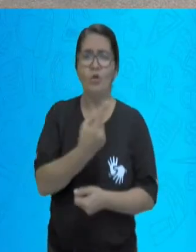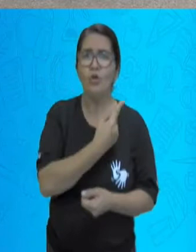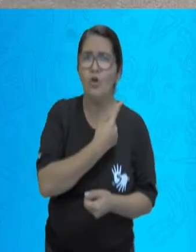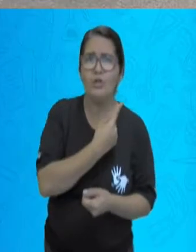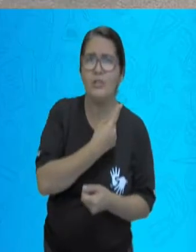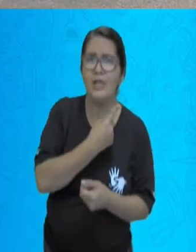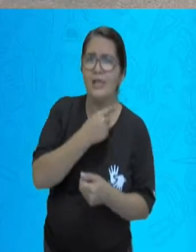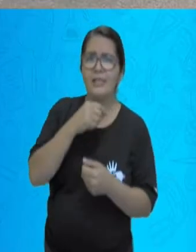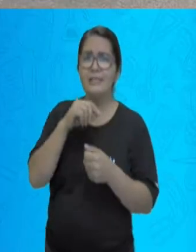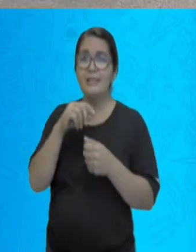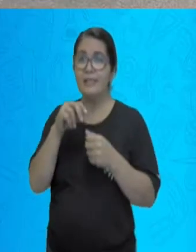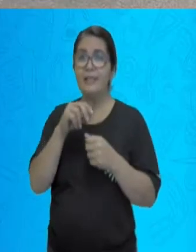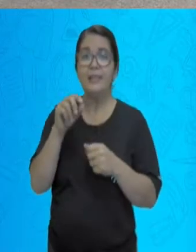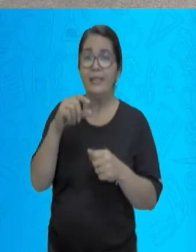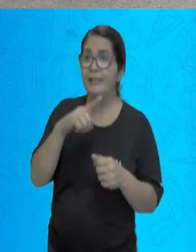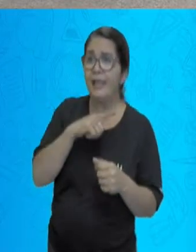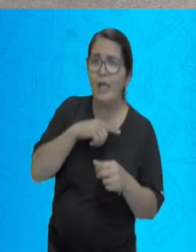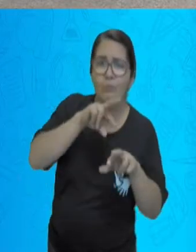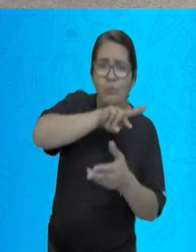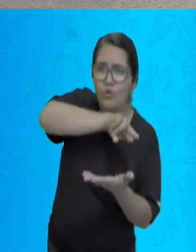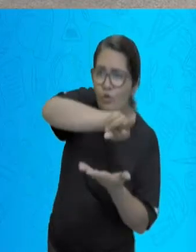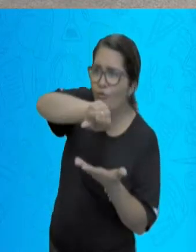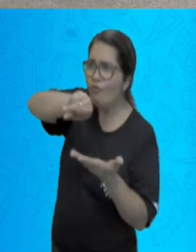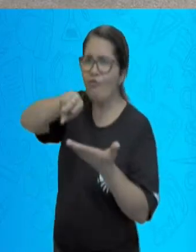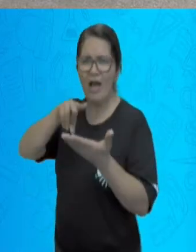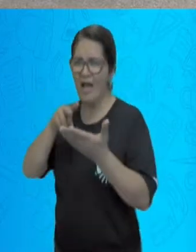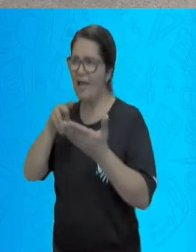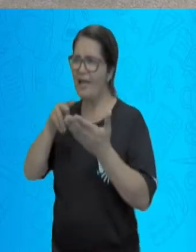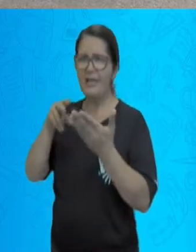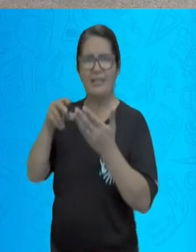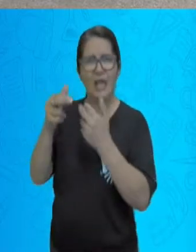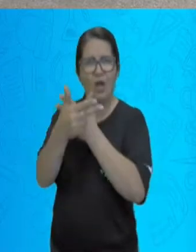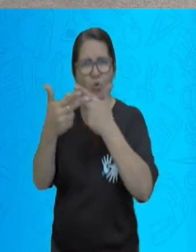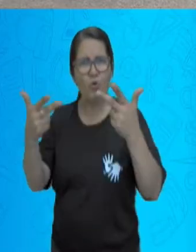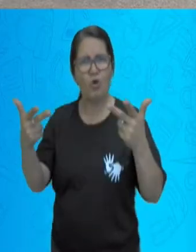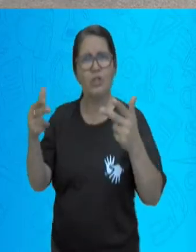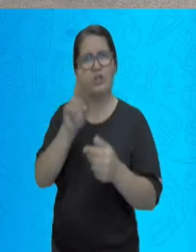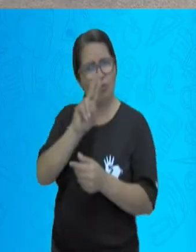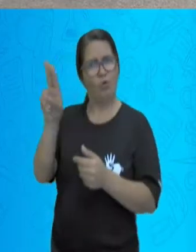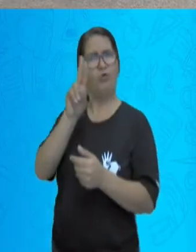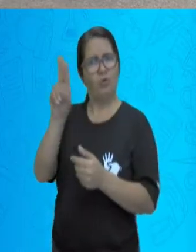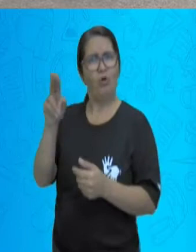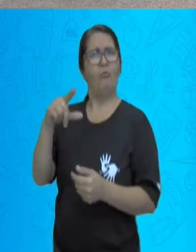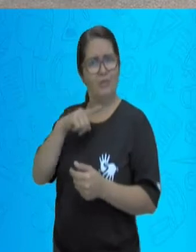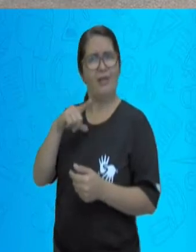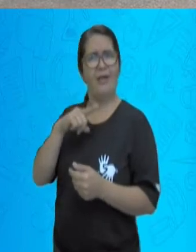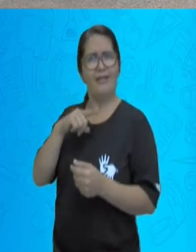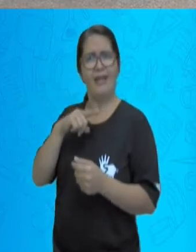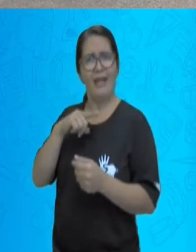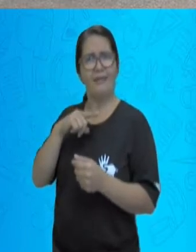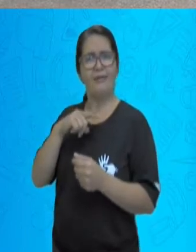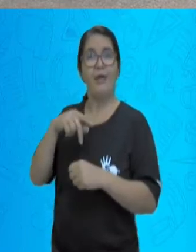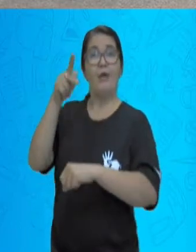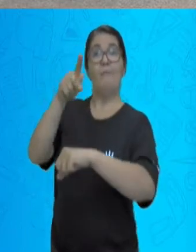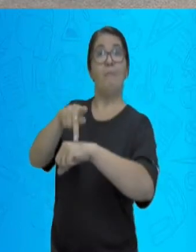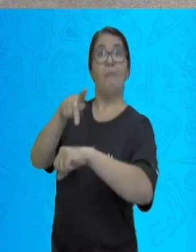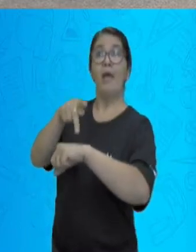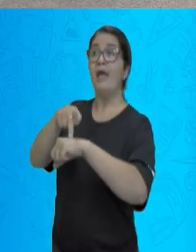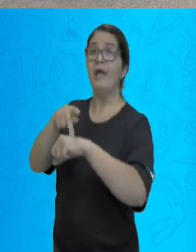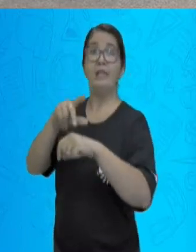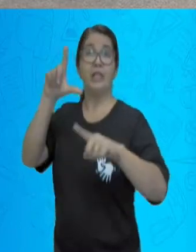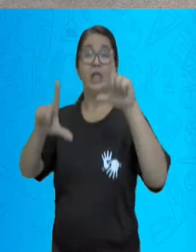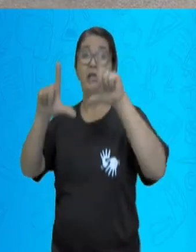de nomes. Vejam só, parede, teto, chão, monitor, professora, Juliana,